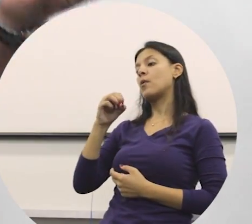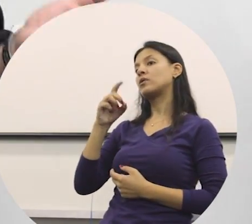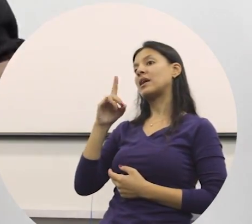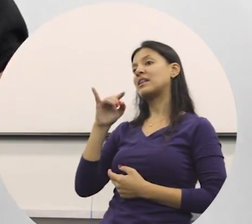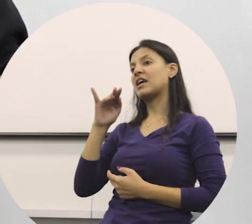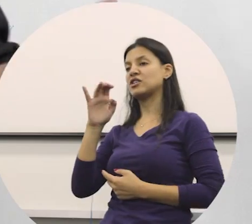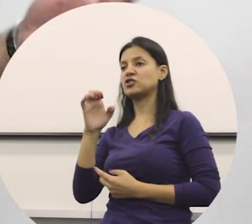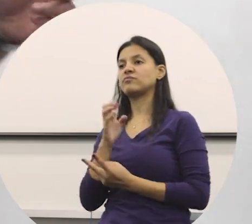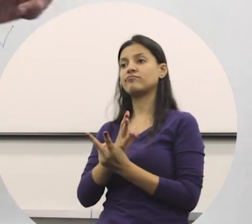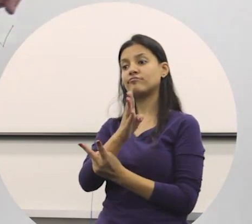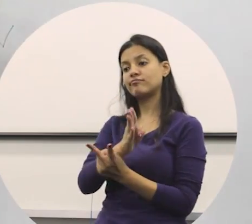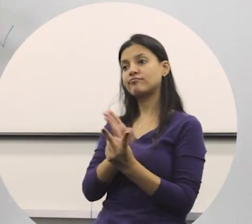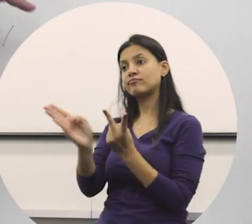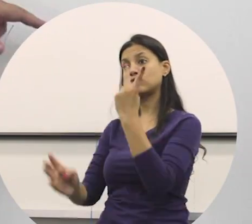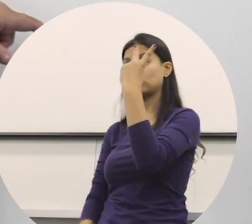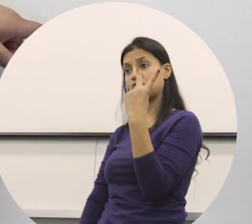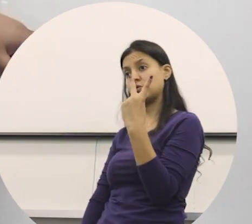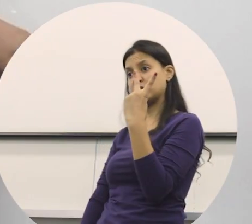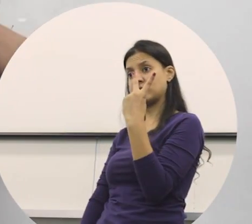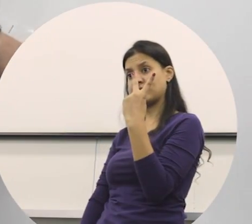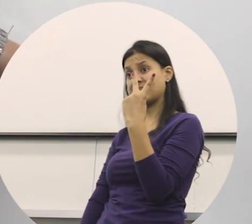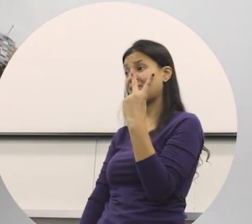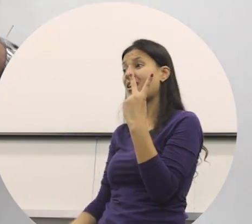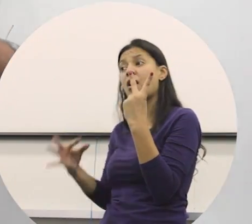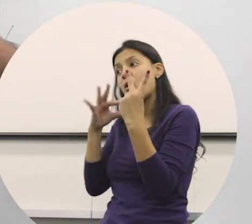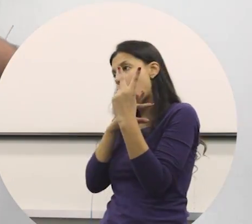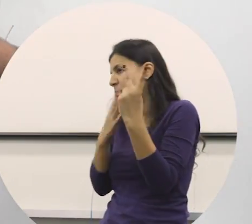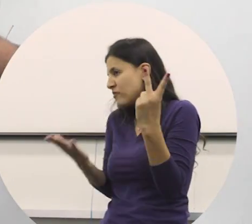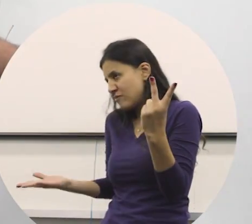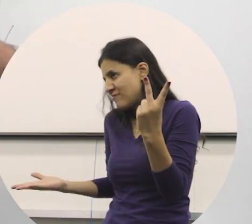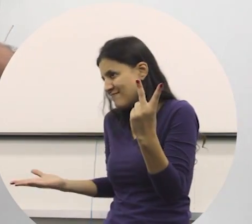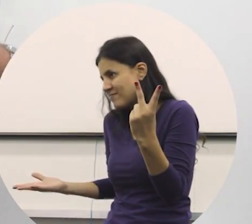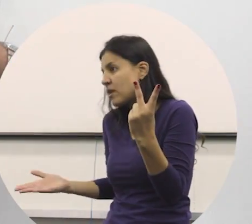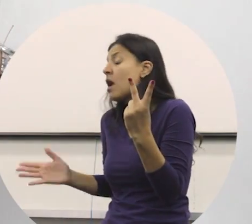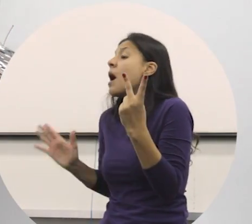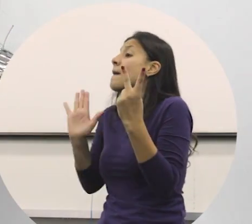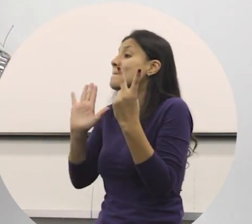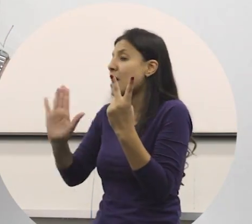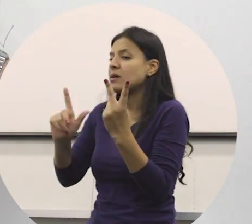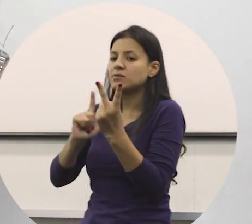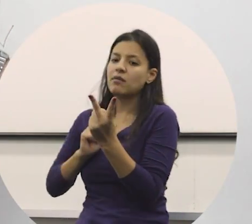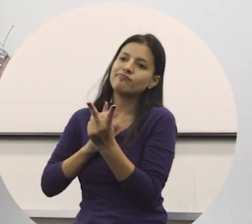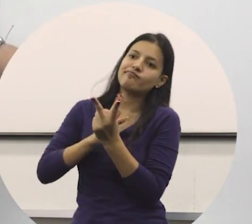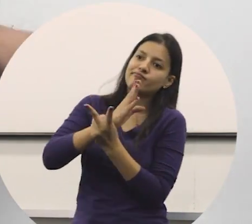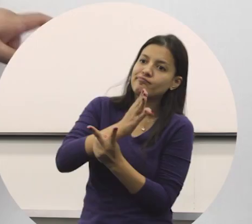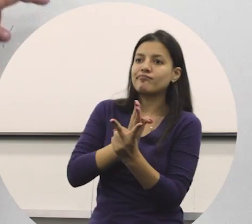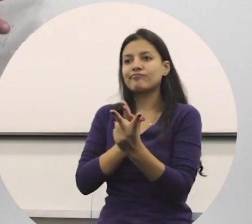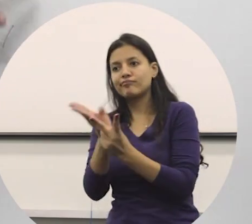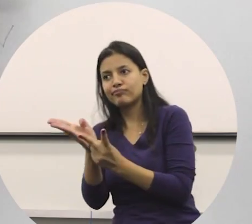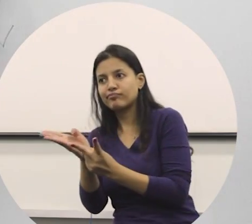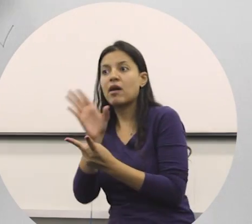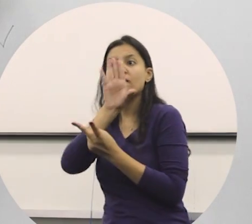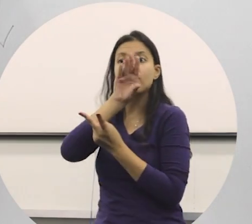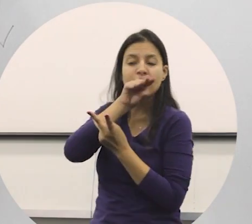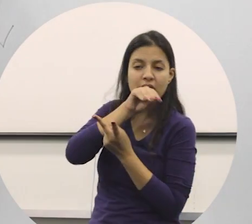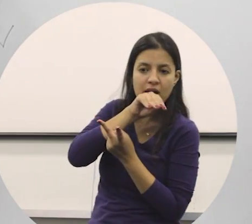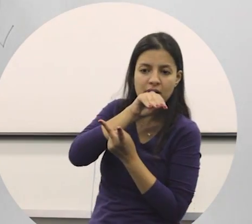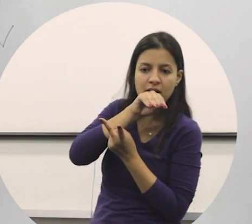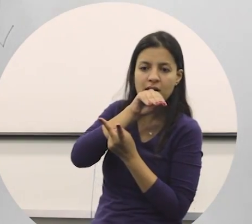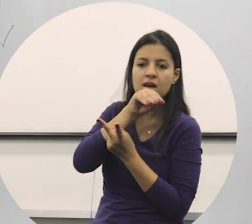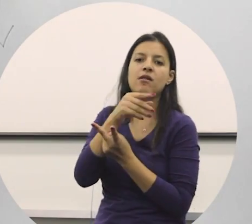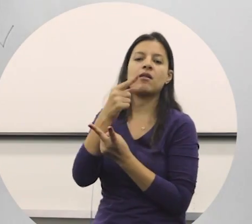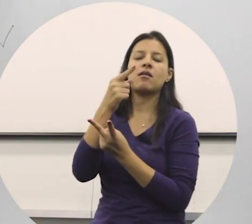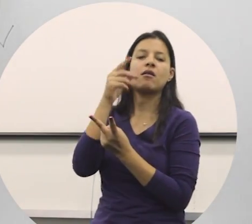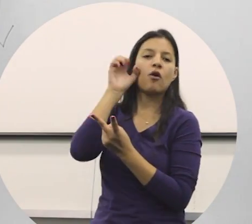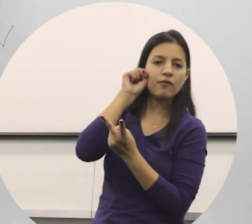o que eu estou falando é óbvio. Só que delimitando duas modalidades significa que esses processos aqui, eles